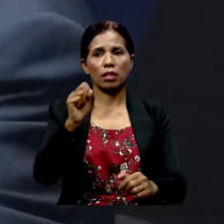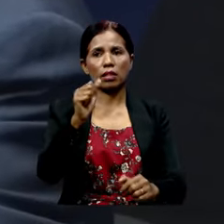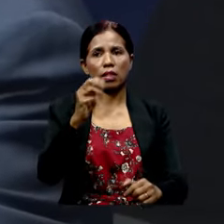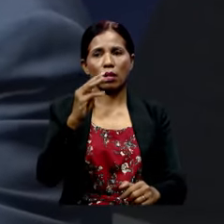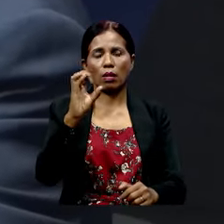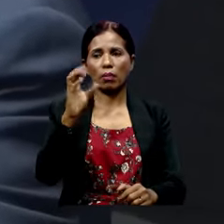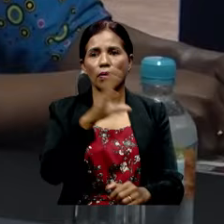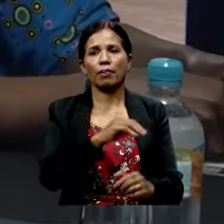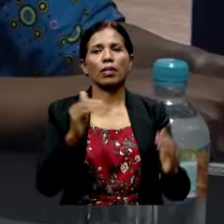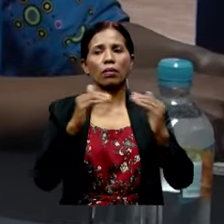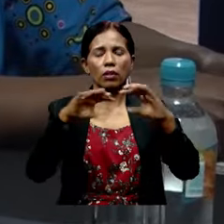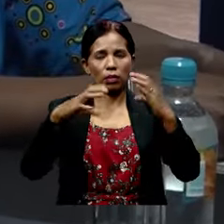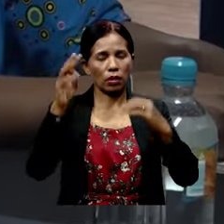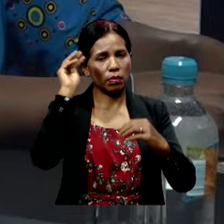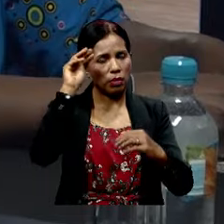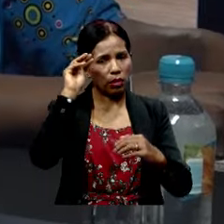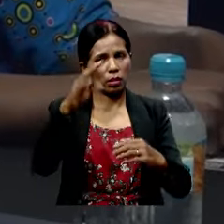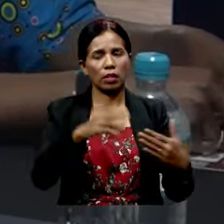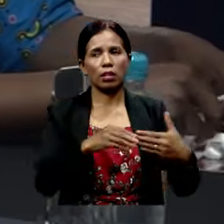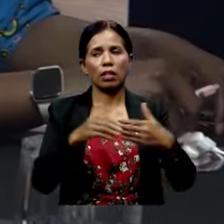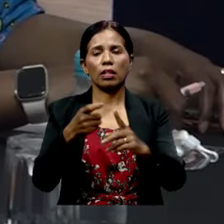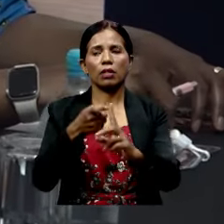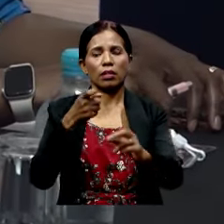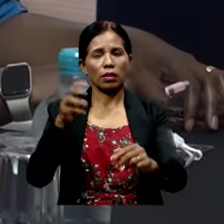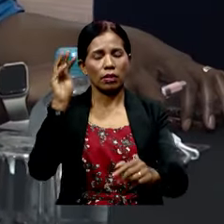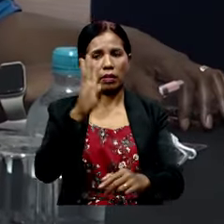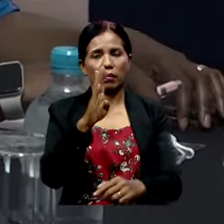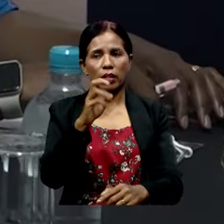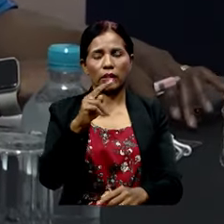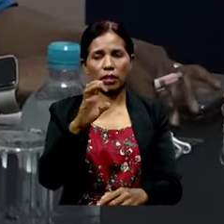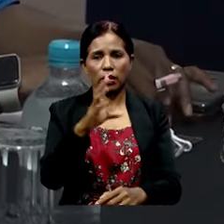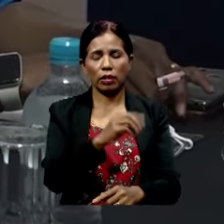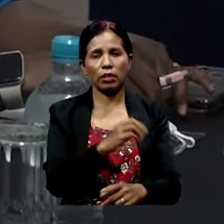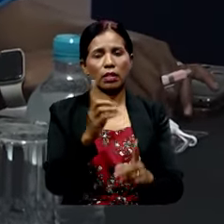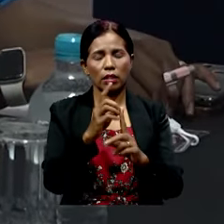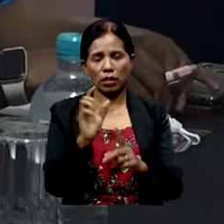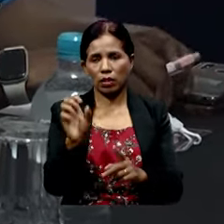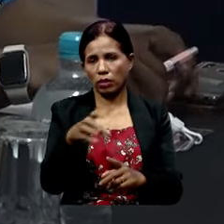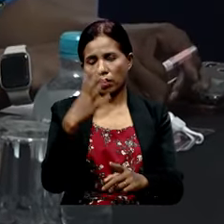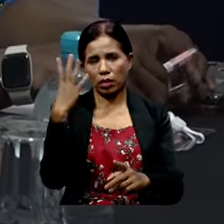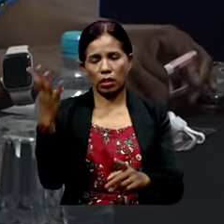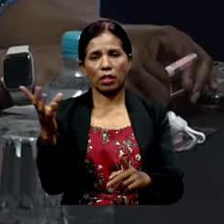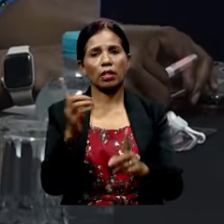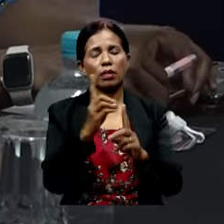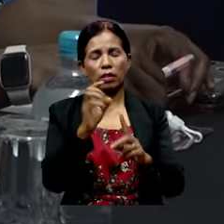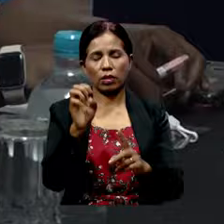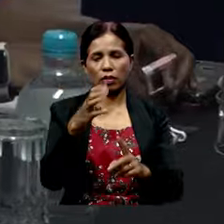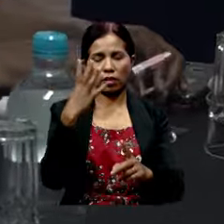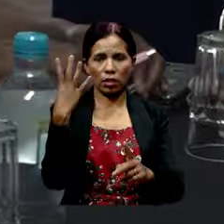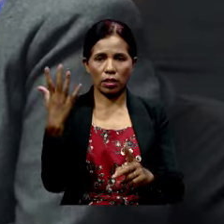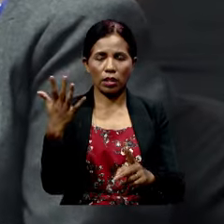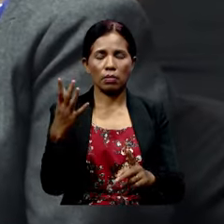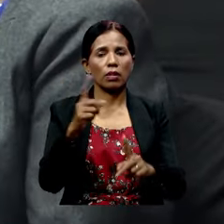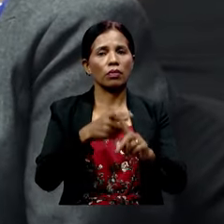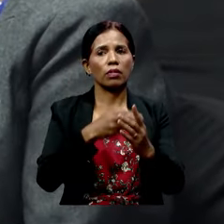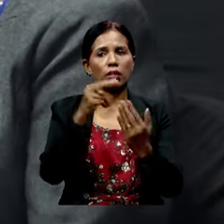Reunião Conselho-Ministro ne se lidera o seu ministro de negócio estrangeiro, Bendito Freitas, e a Lorong Sanur Racing Hat, no Lorong Sanur Racing Lima, fula